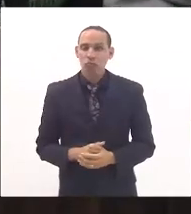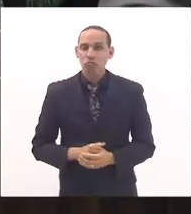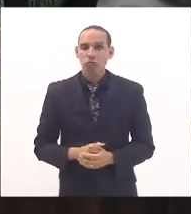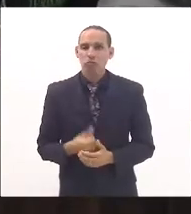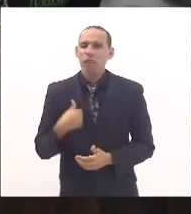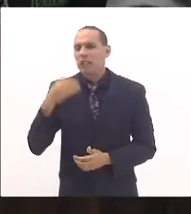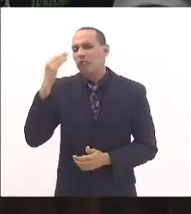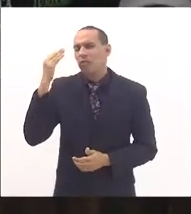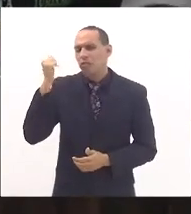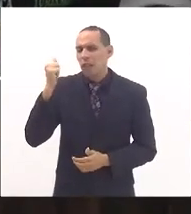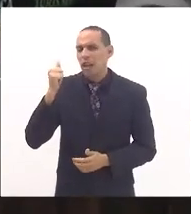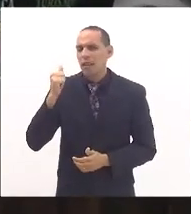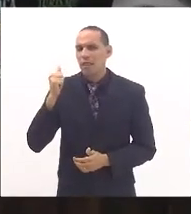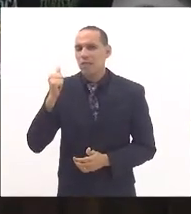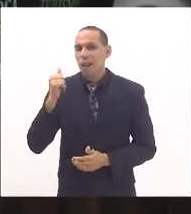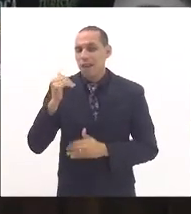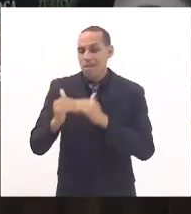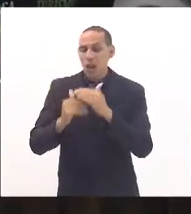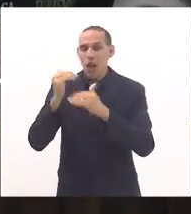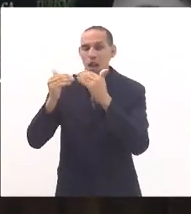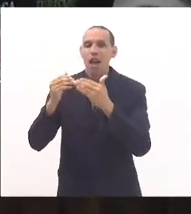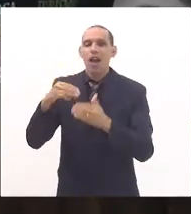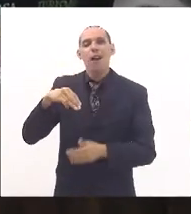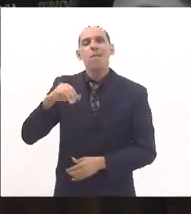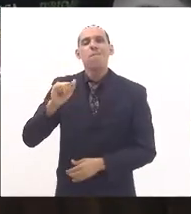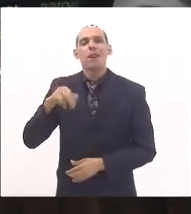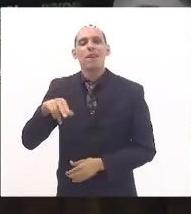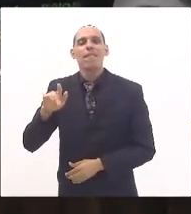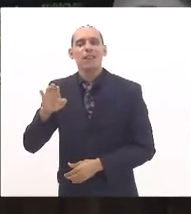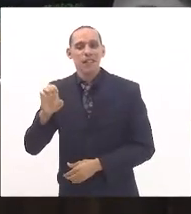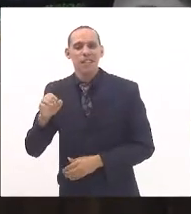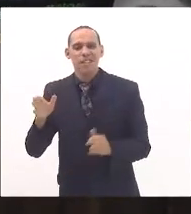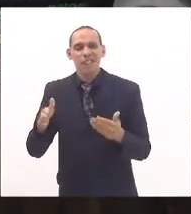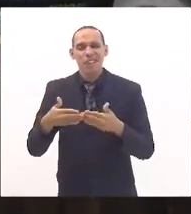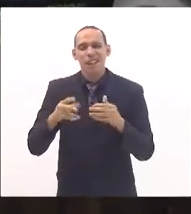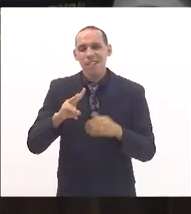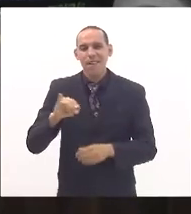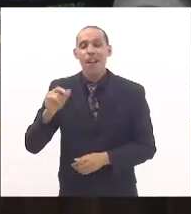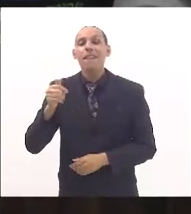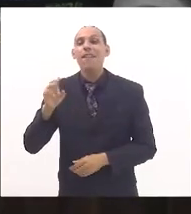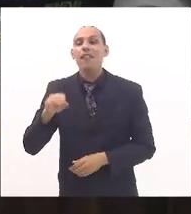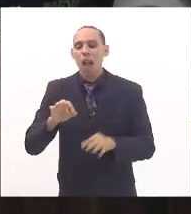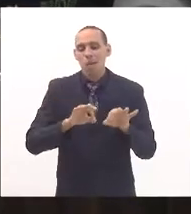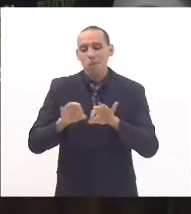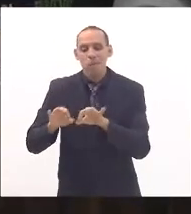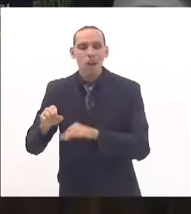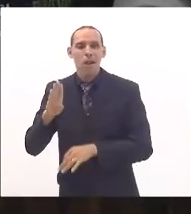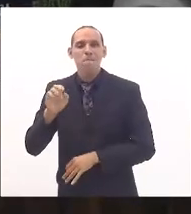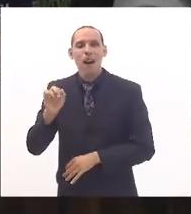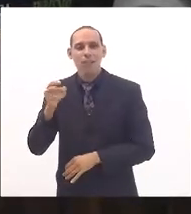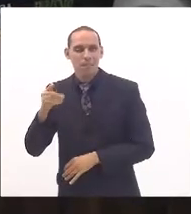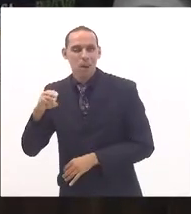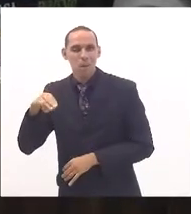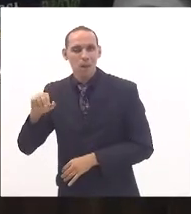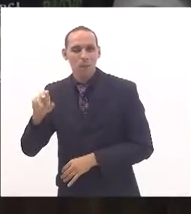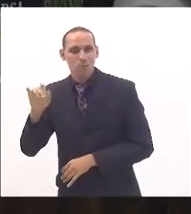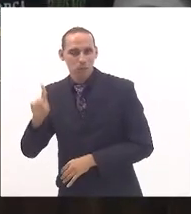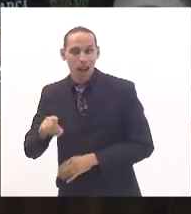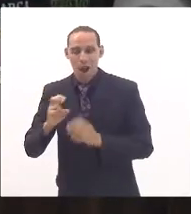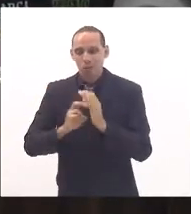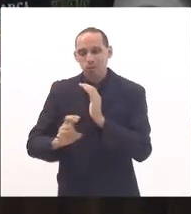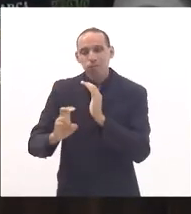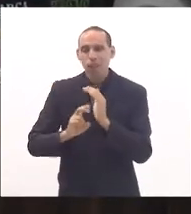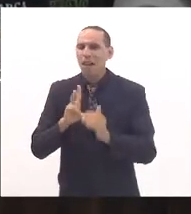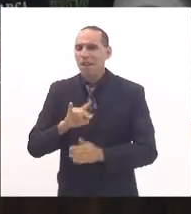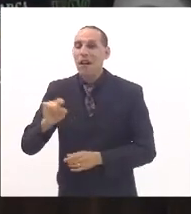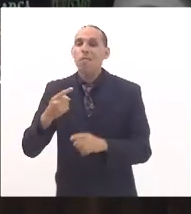eu sei que o progresso, o mangue vai fechar. Quem ornamentou foi o Barão de Mauá. Até o metrô já vai passar por lá. Pois